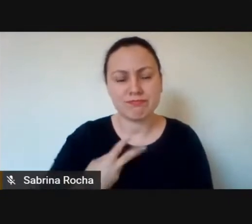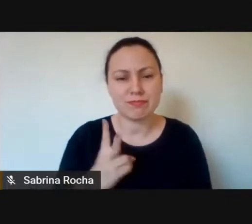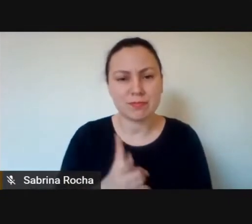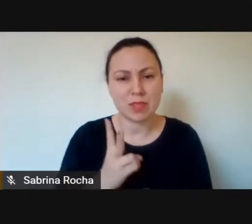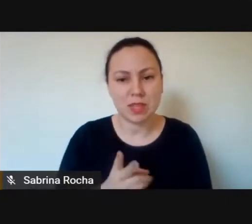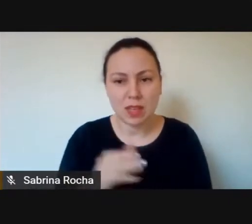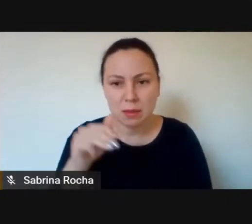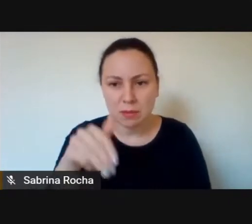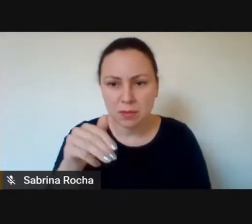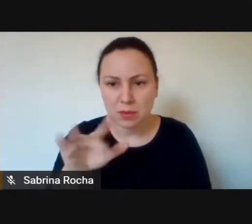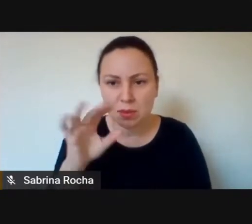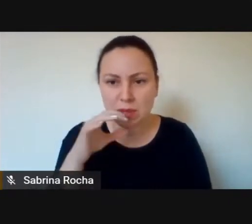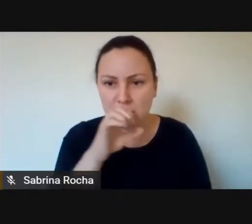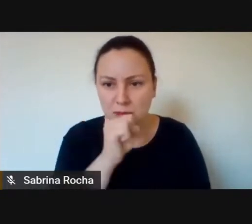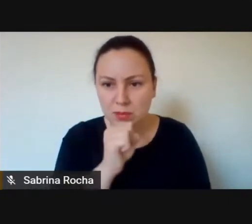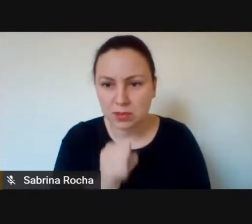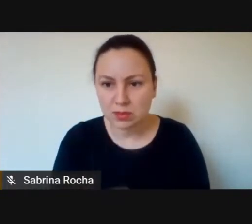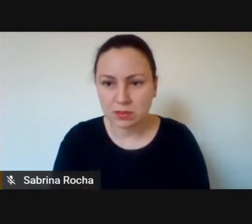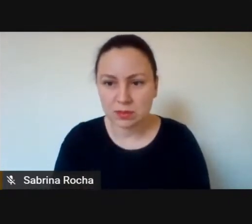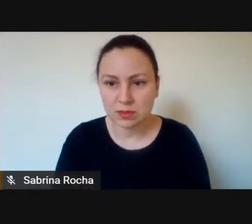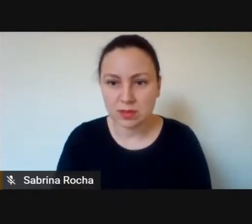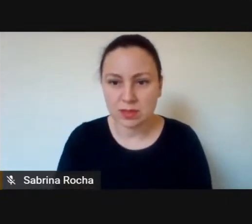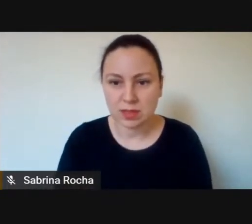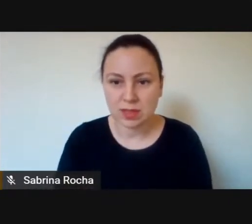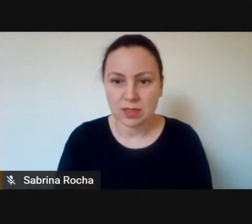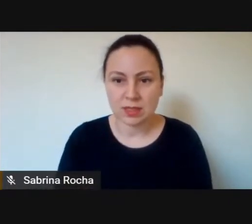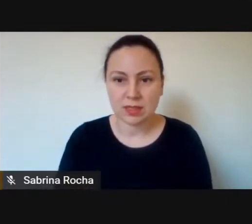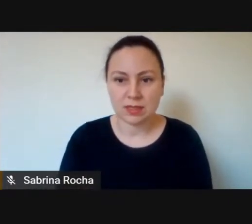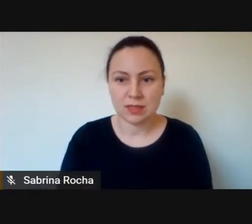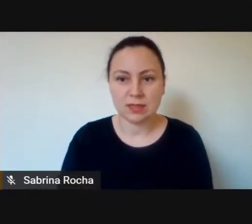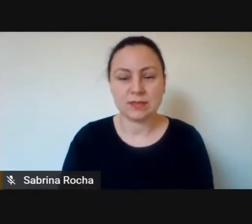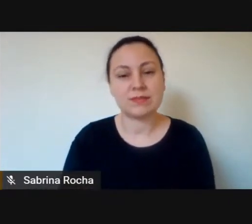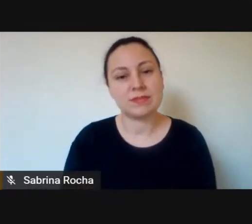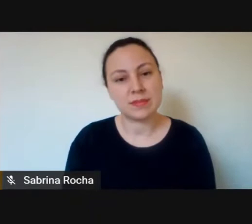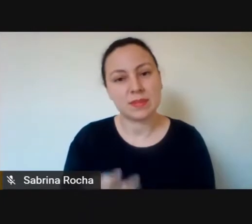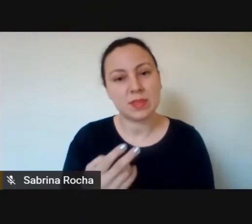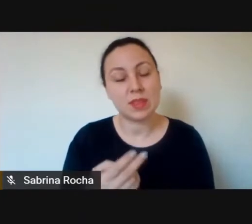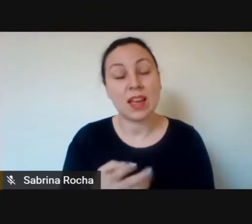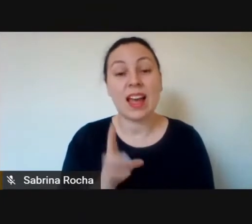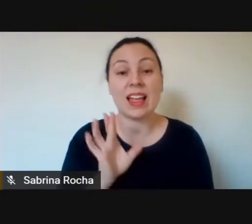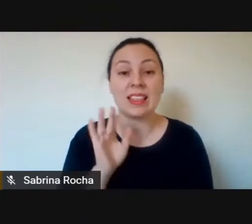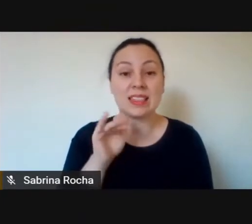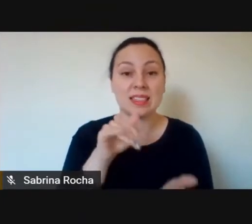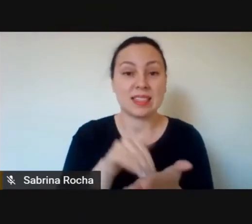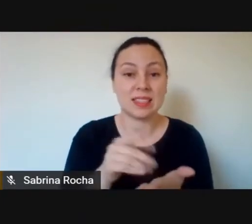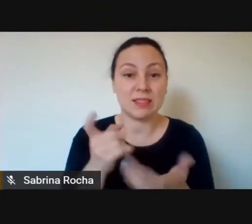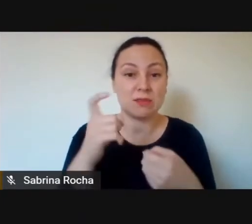minutos mesmo, né? Até que a gente retome aqui a conexão com o Dunker.